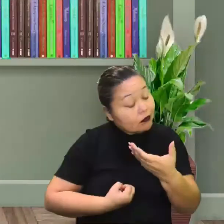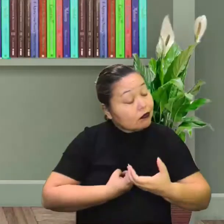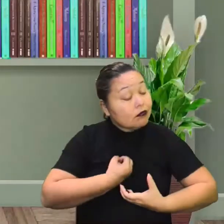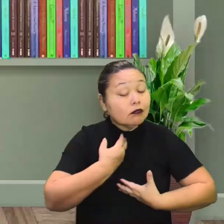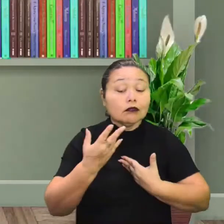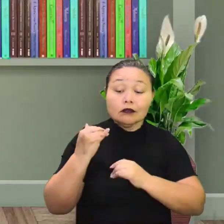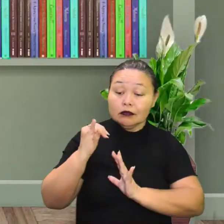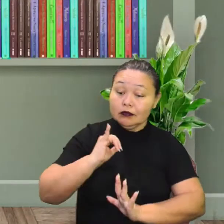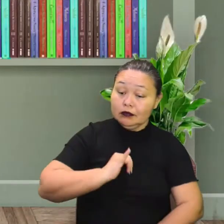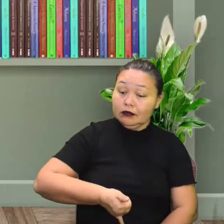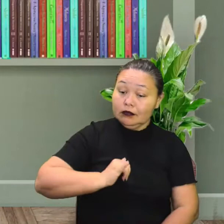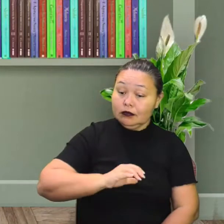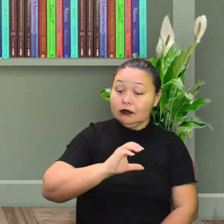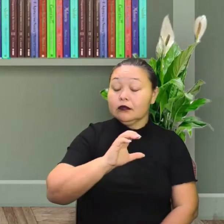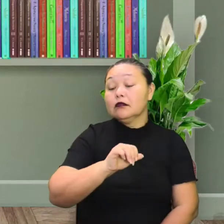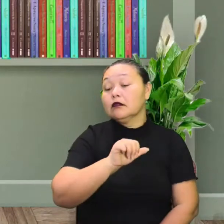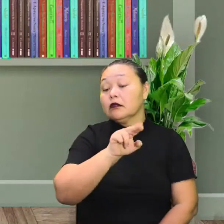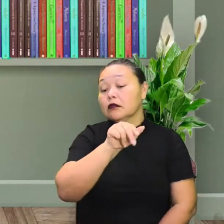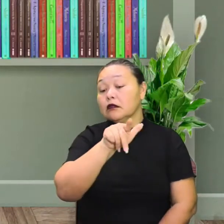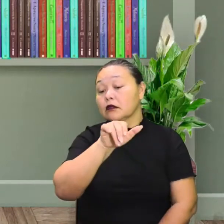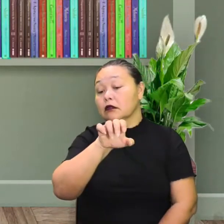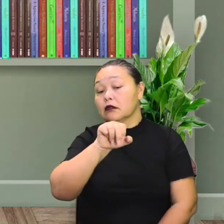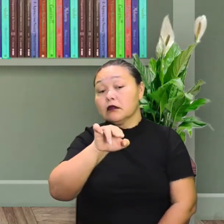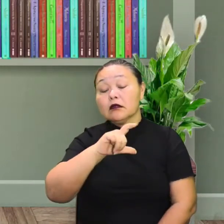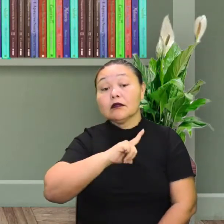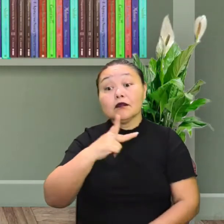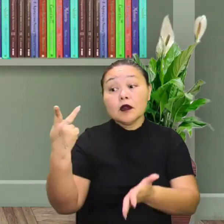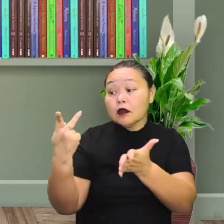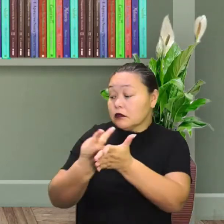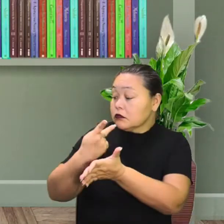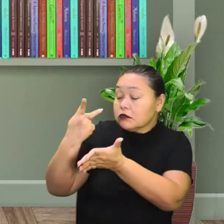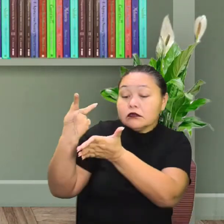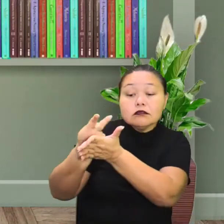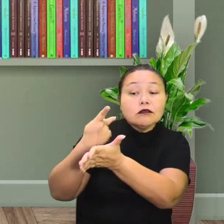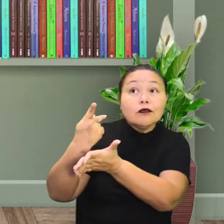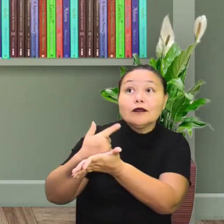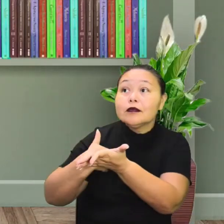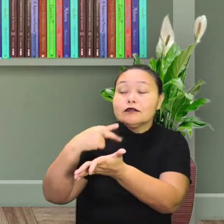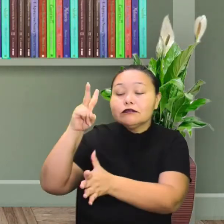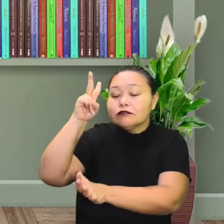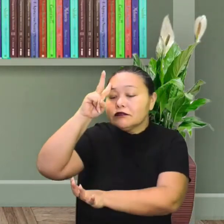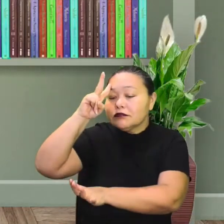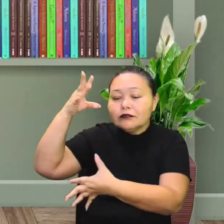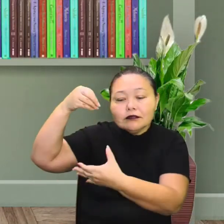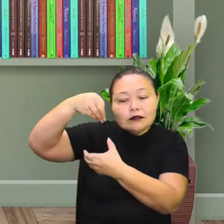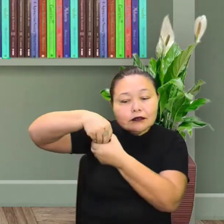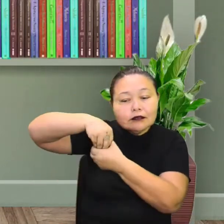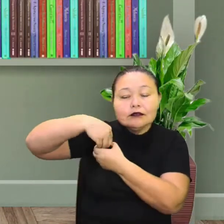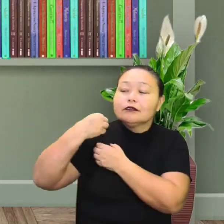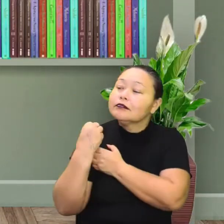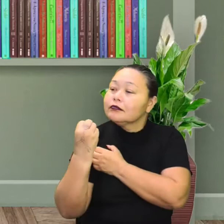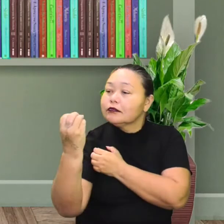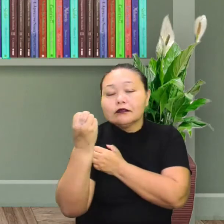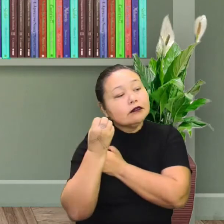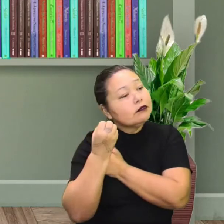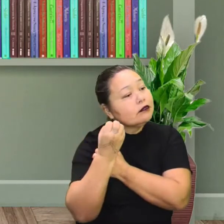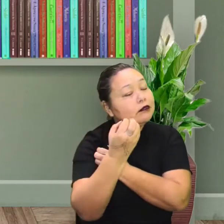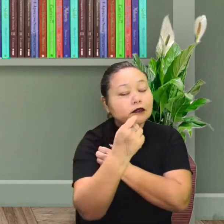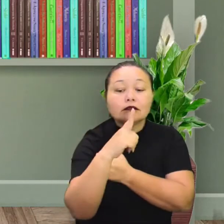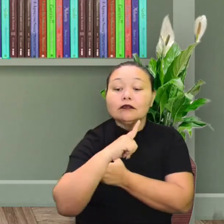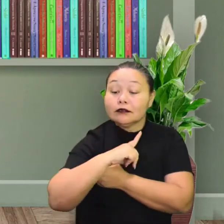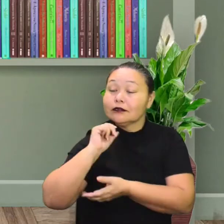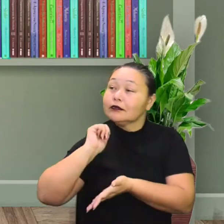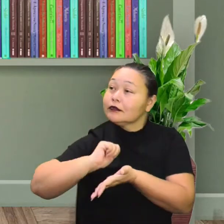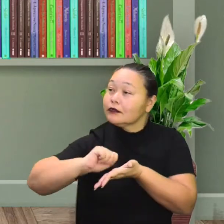narrativo, né, de Ulisses. E aí a gente vê que são os feitos que aconteceram aí dentro dessa viagem. E é claro